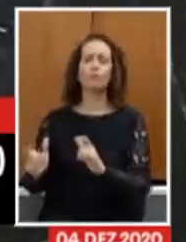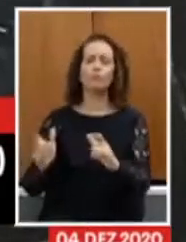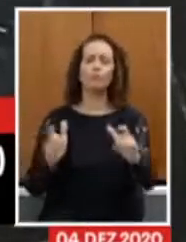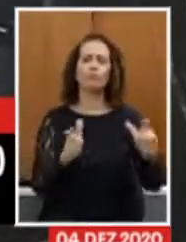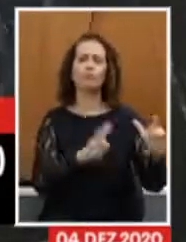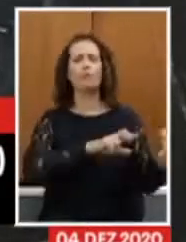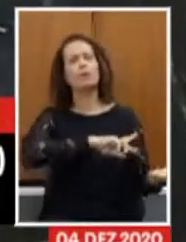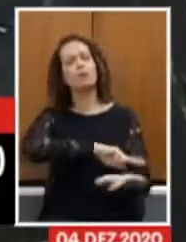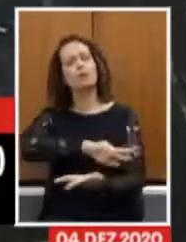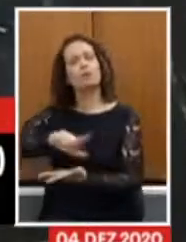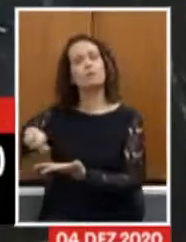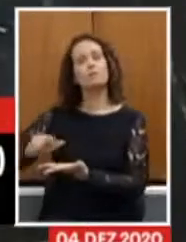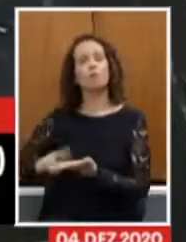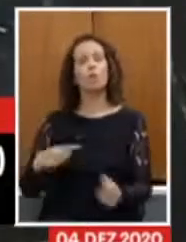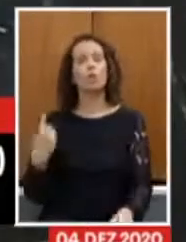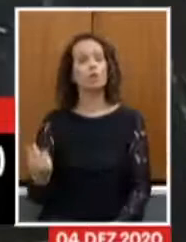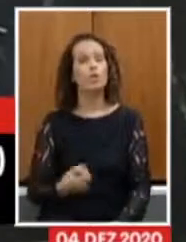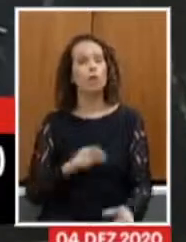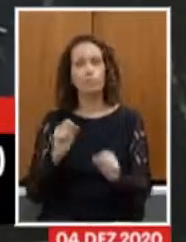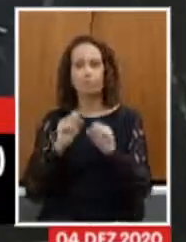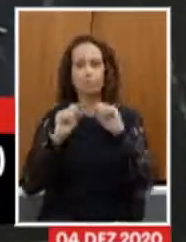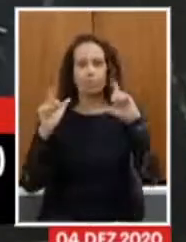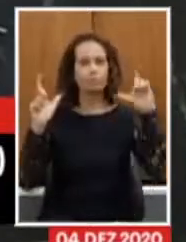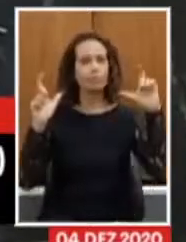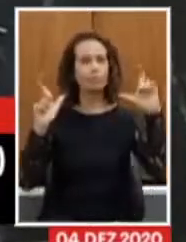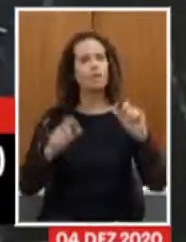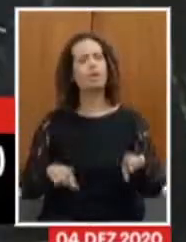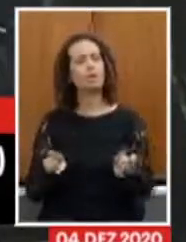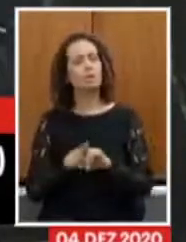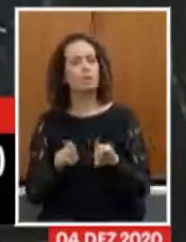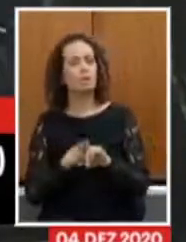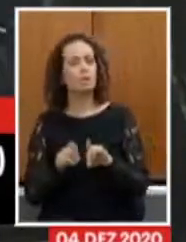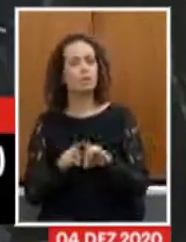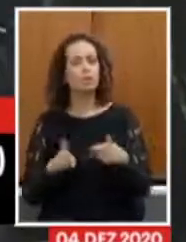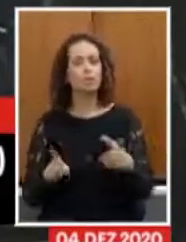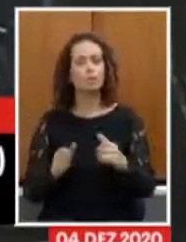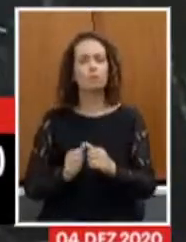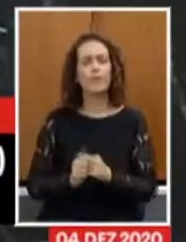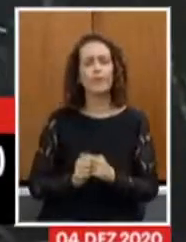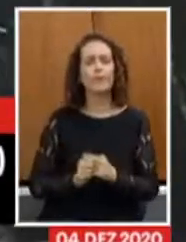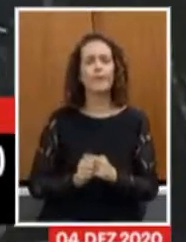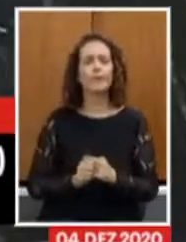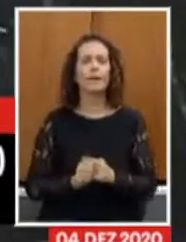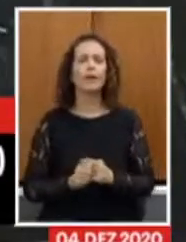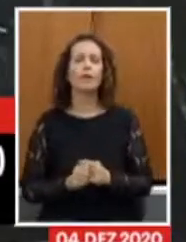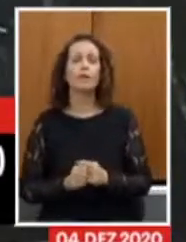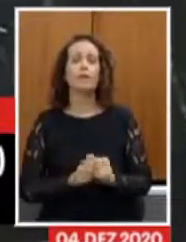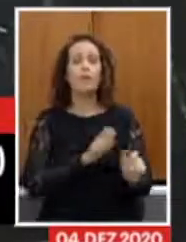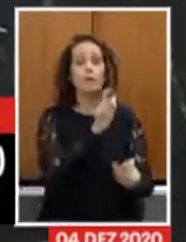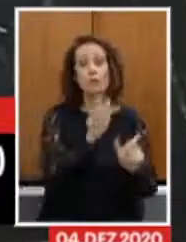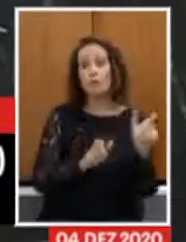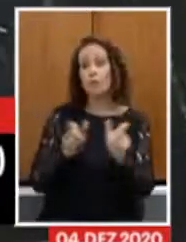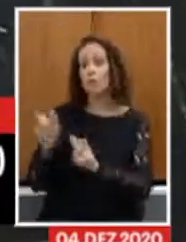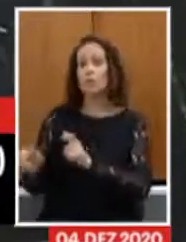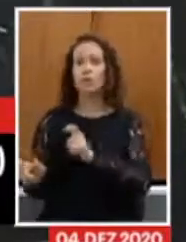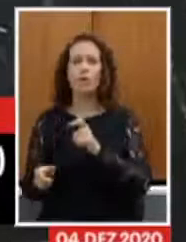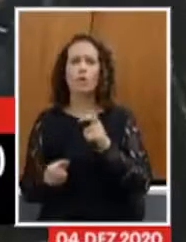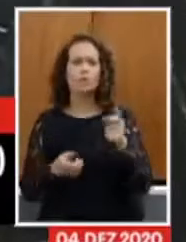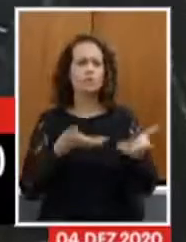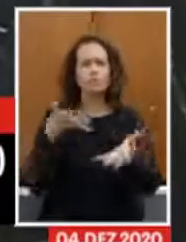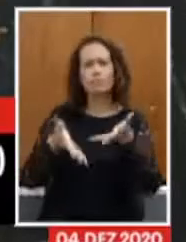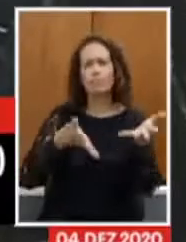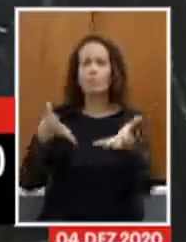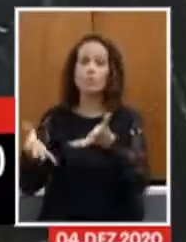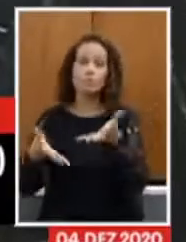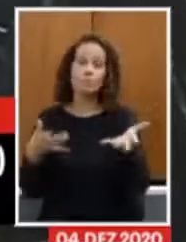nós ficamos impressionados. E ficamos impressionados também com ver também depoimentos mostrando que a pessoa, muitas vezes, cria